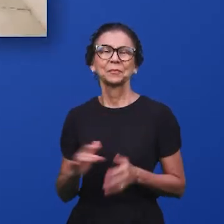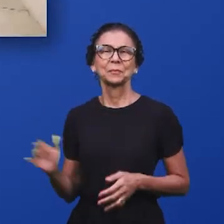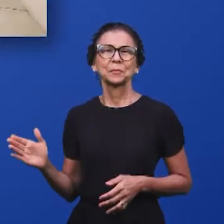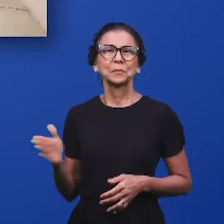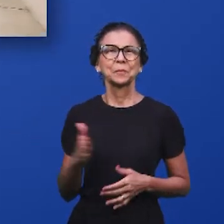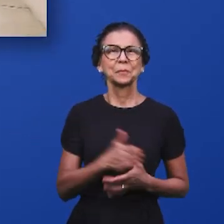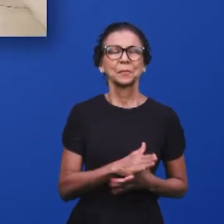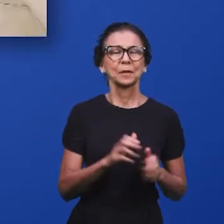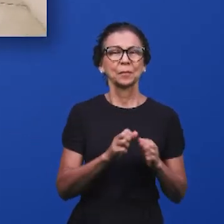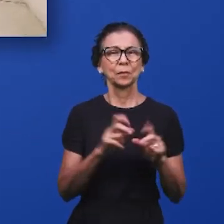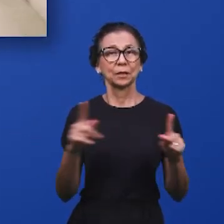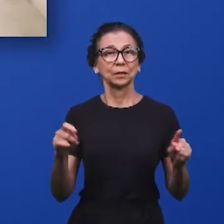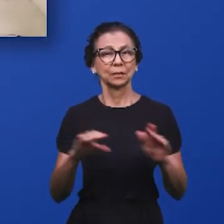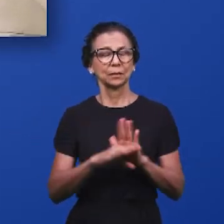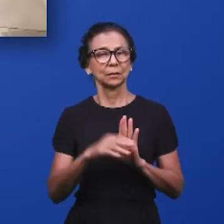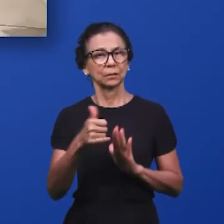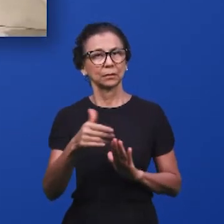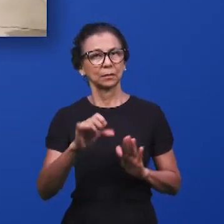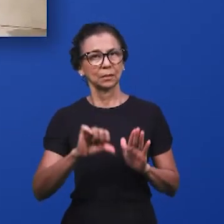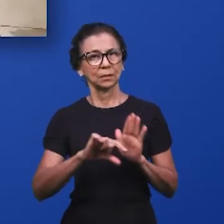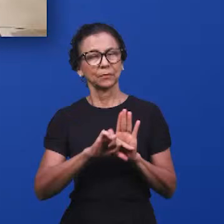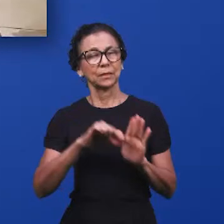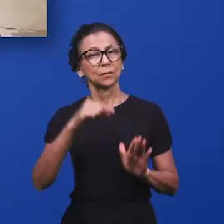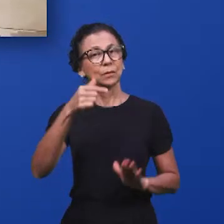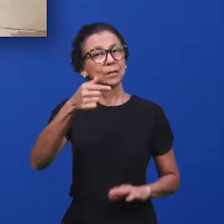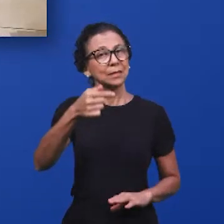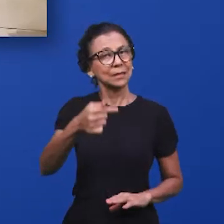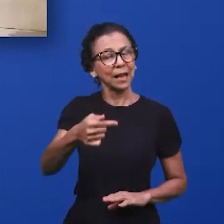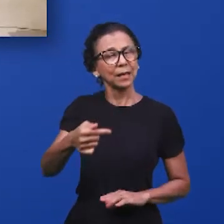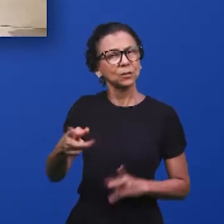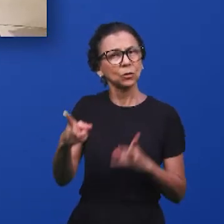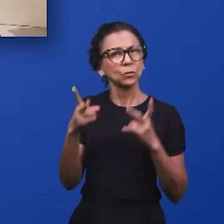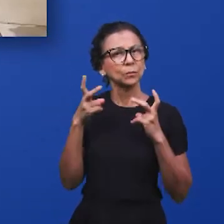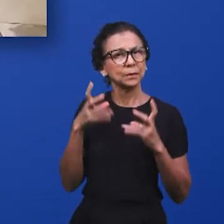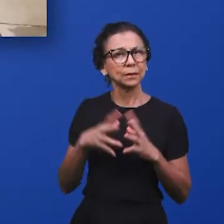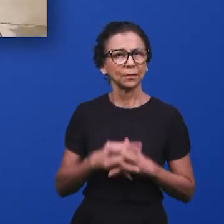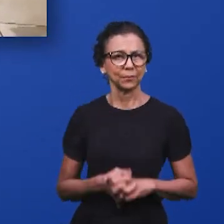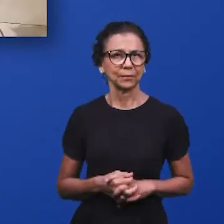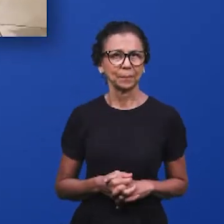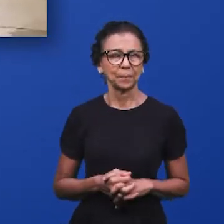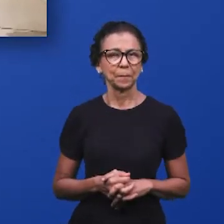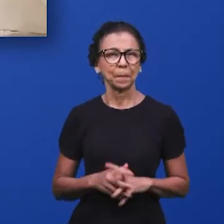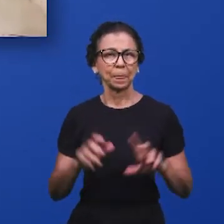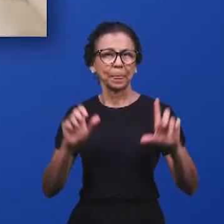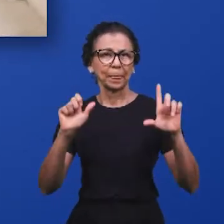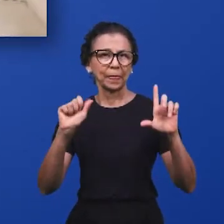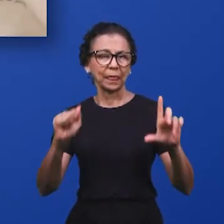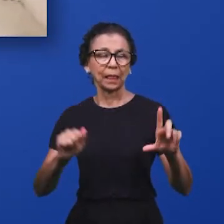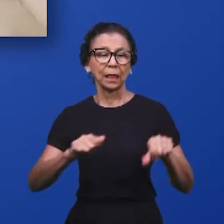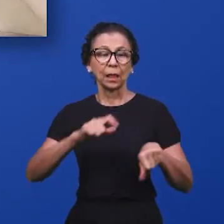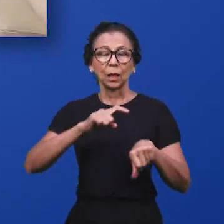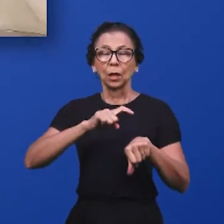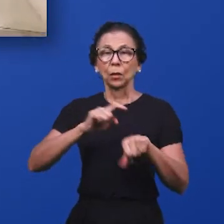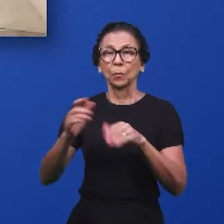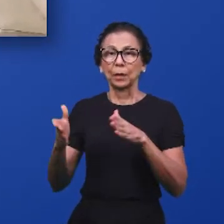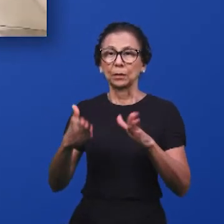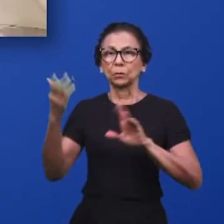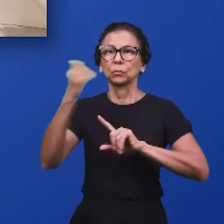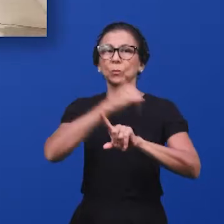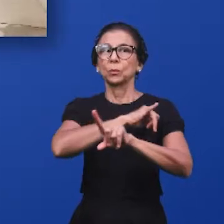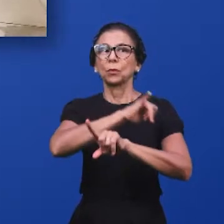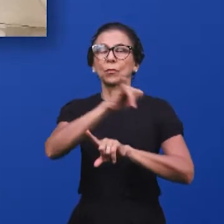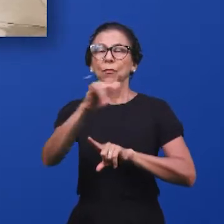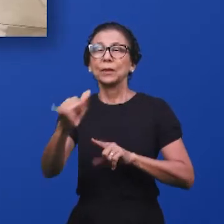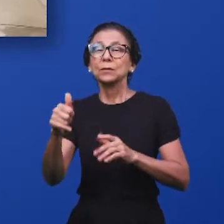Amém! Lendo Apocalipse, capítulo 19, verso 7, identifique. Letra A, o momento profético